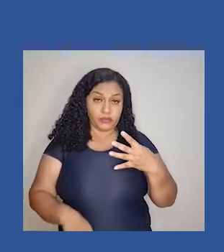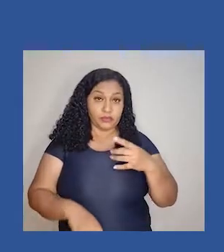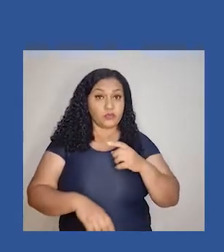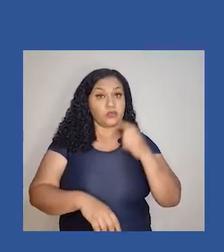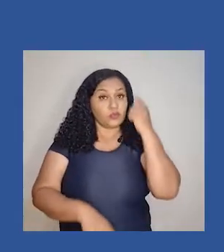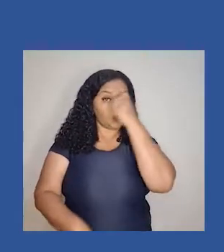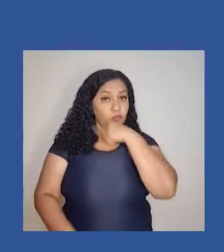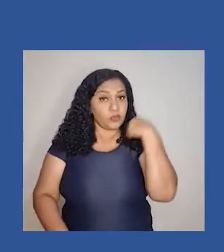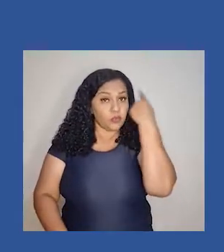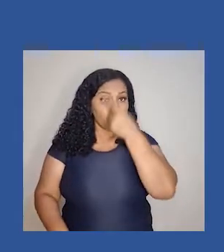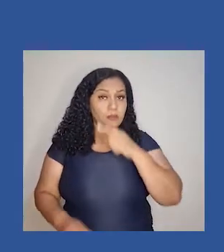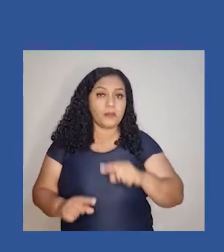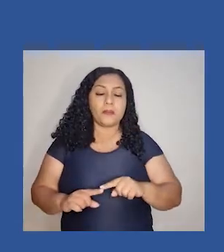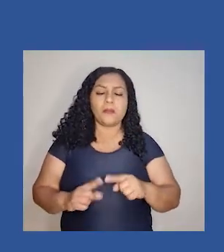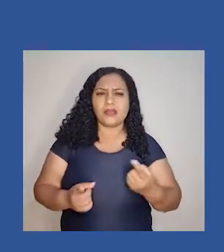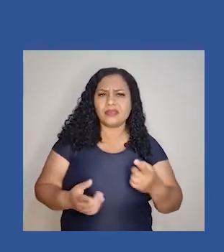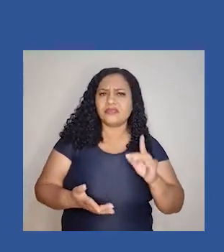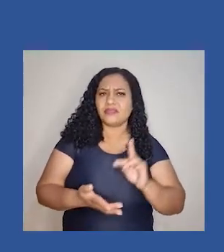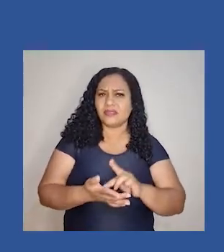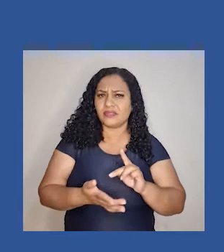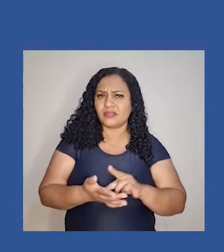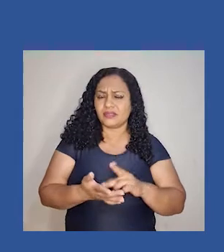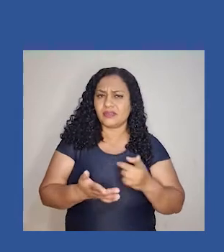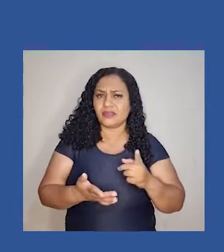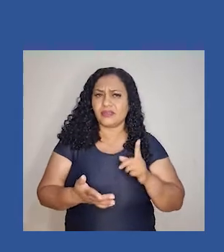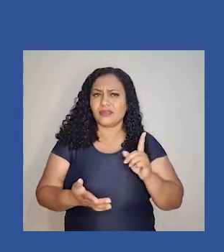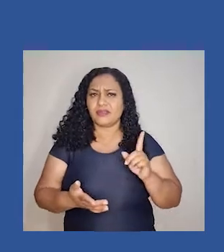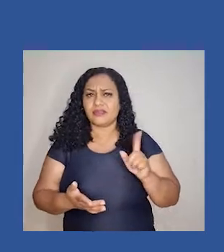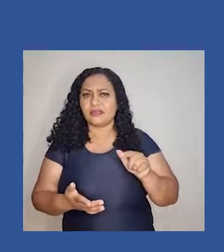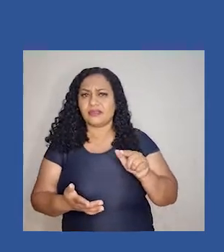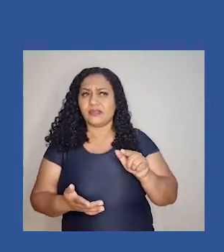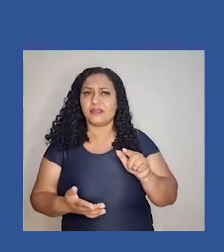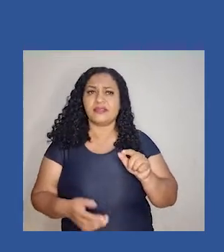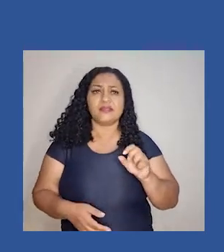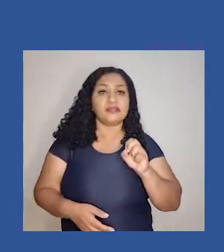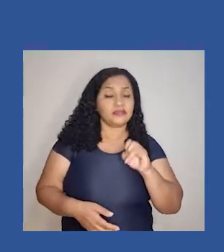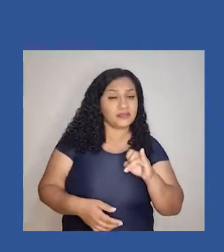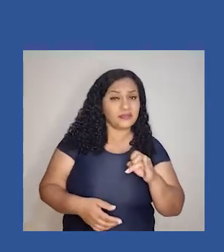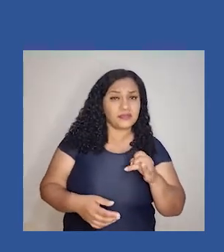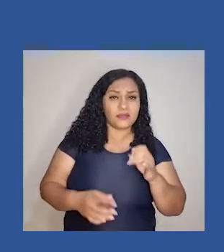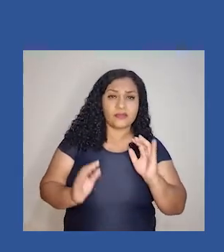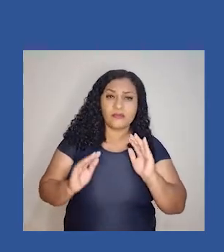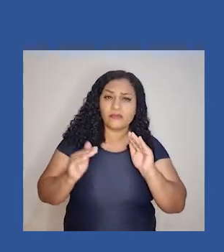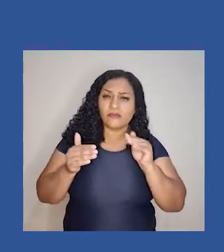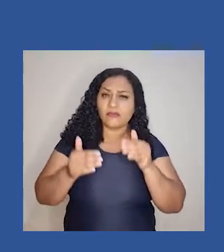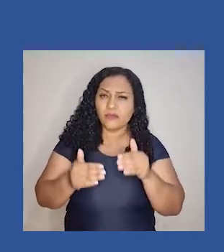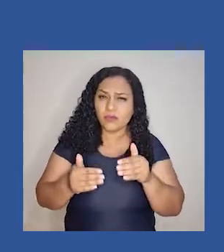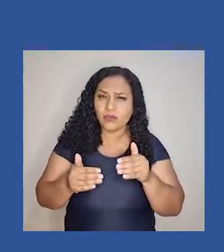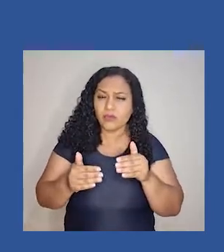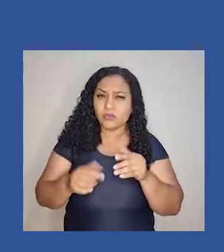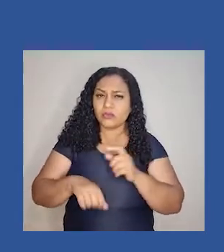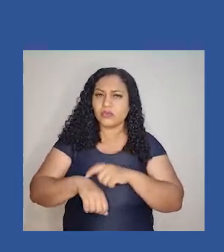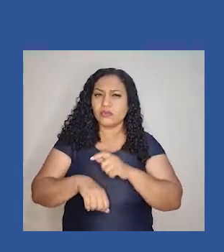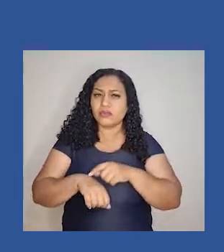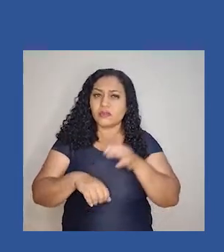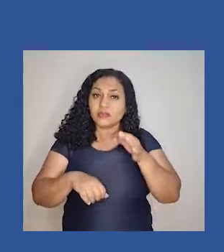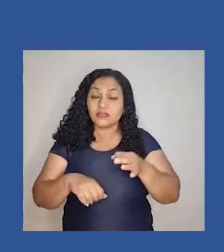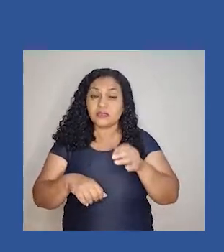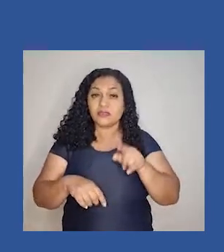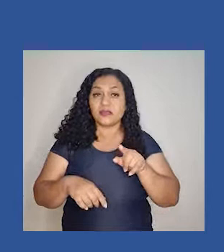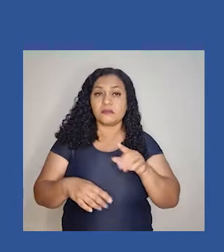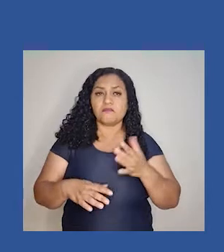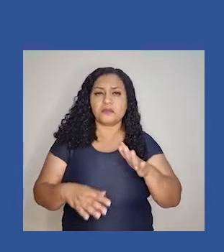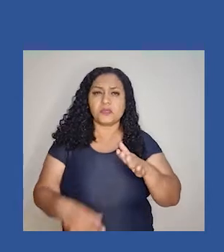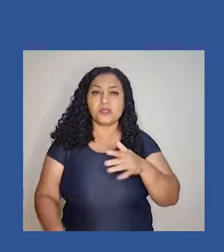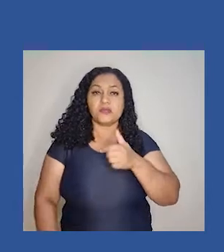só 24 horas exatas mas arredondando na verdade mas se você for colocar